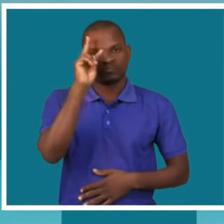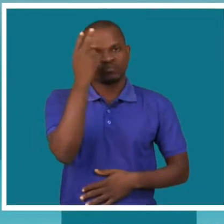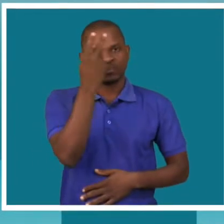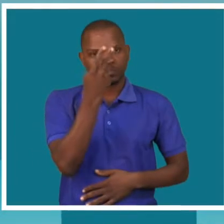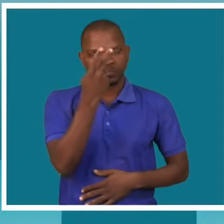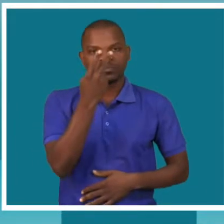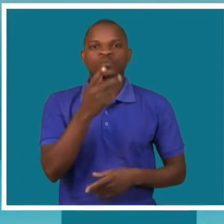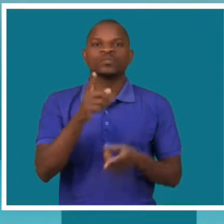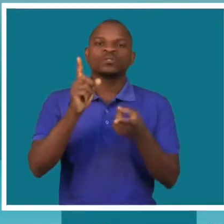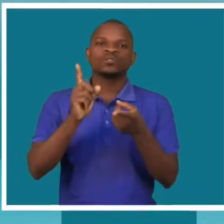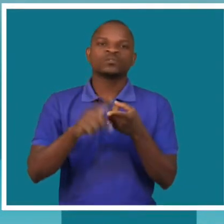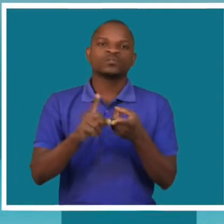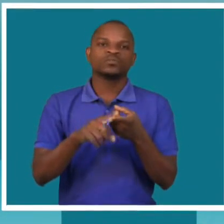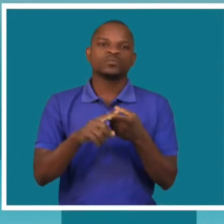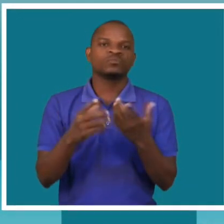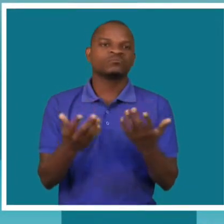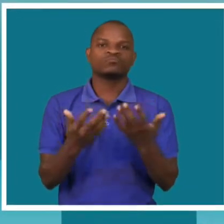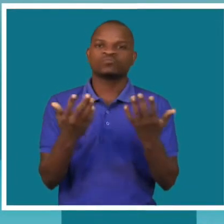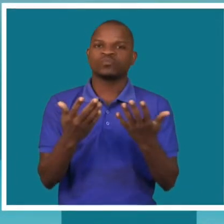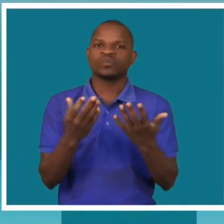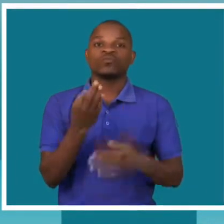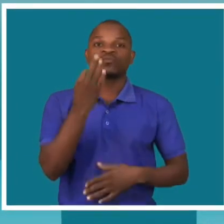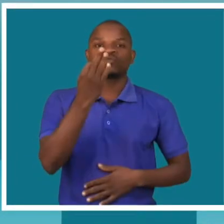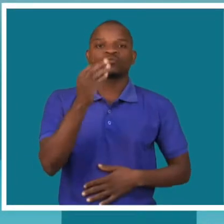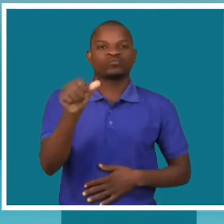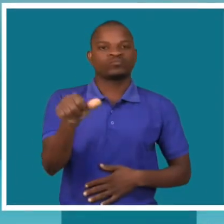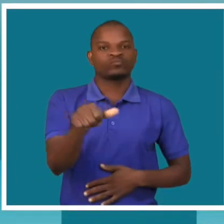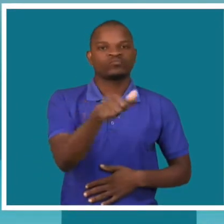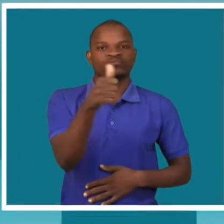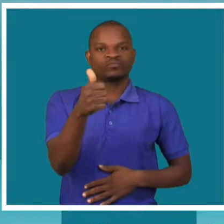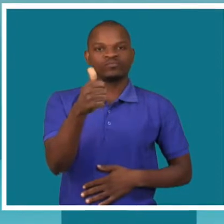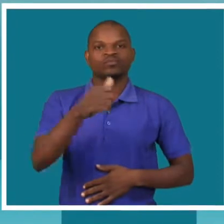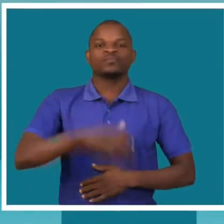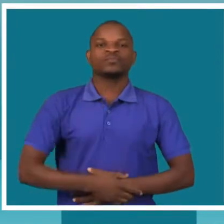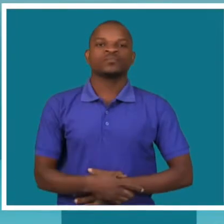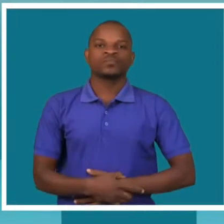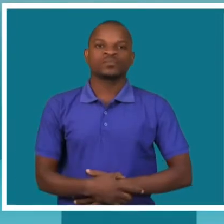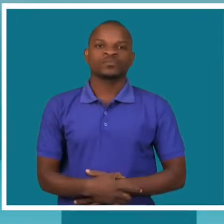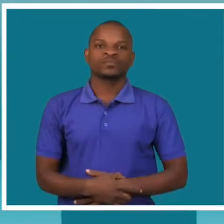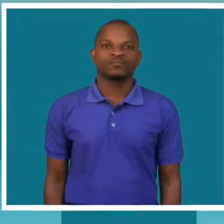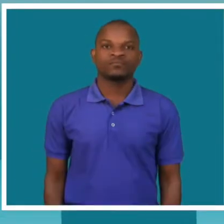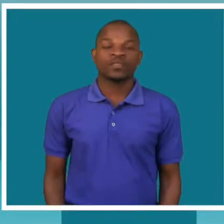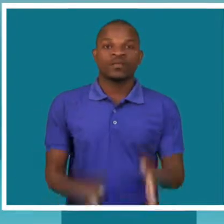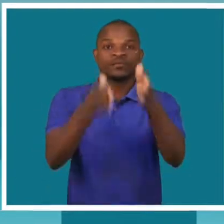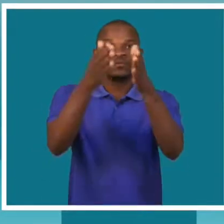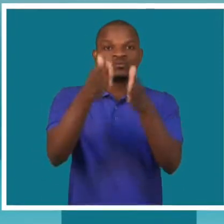eles mudarem da forma de ser para ver se o futuro para eles seja mais brilhoso.